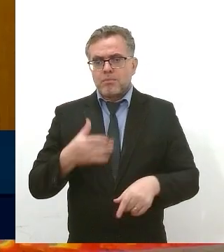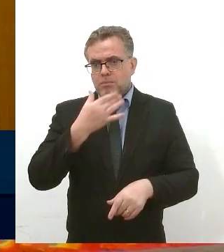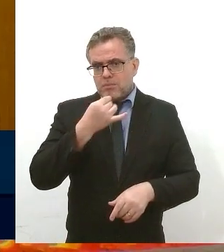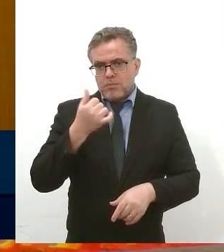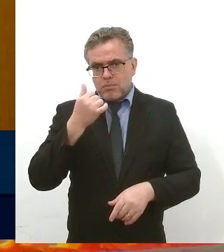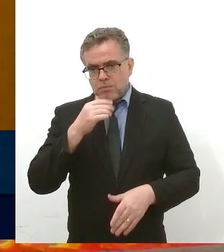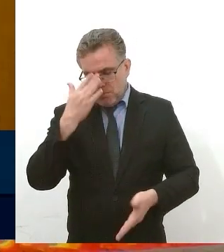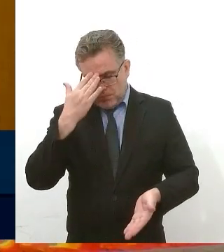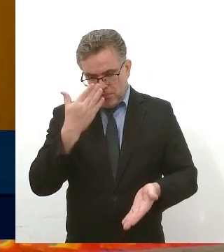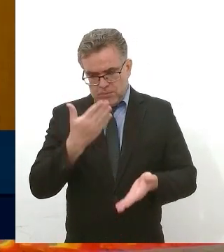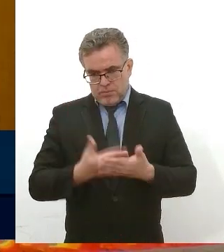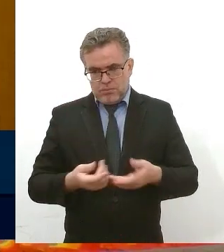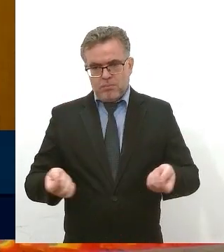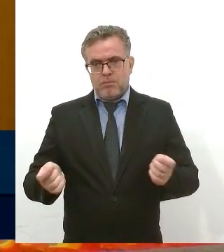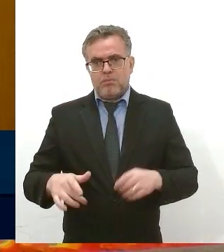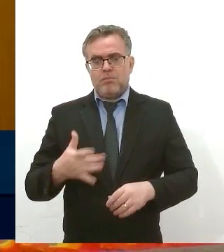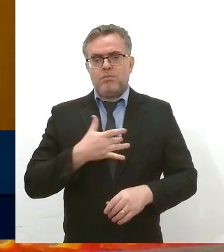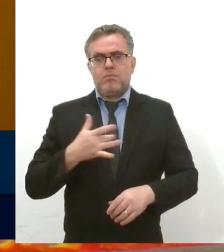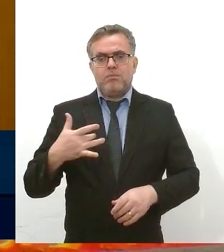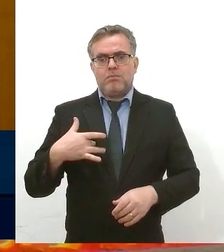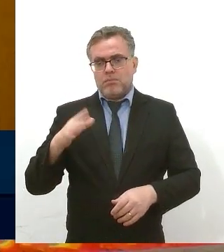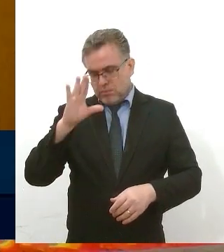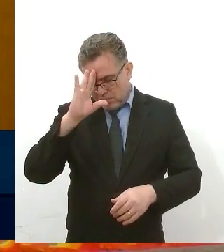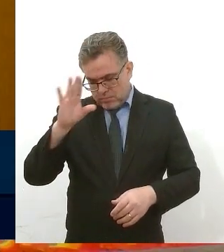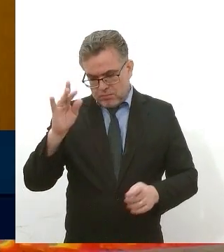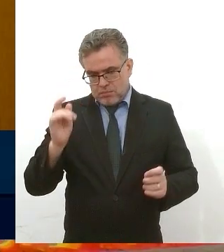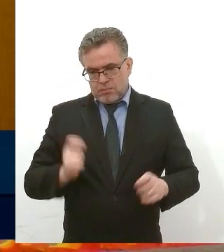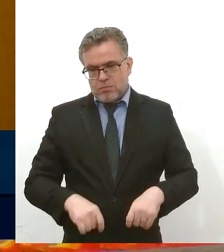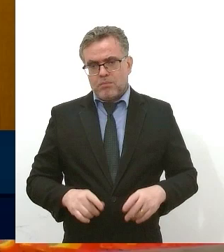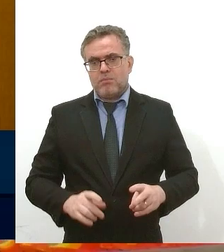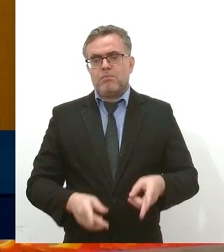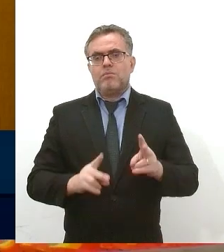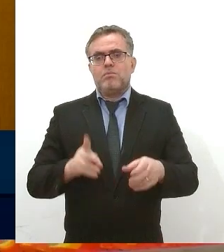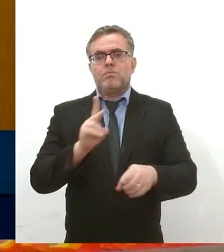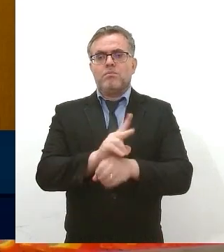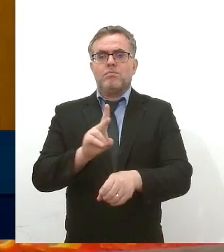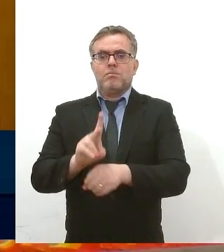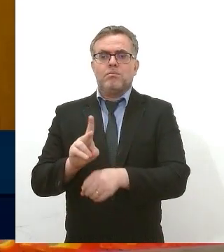é universalidade, cuidado e pretensão.